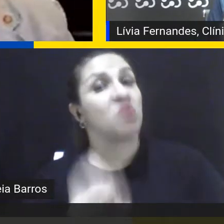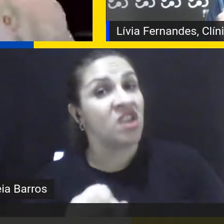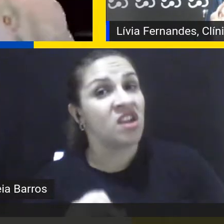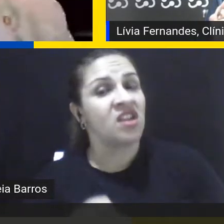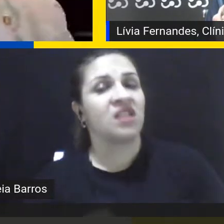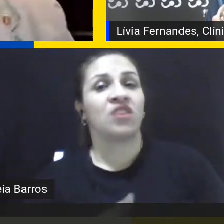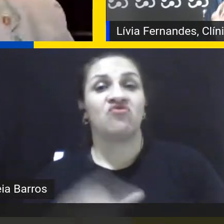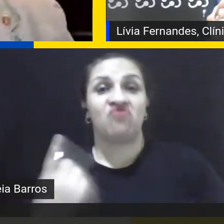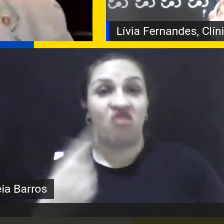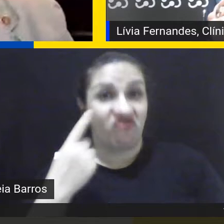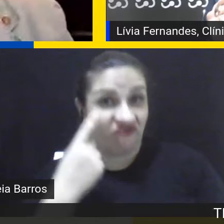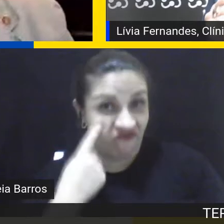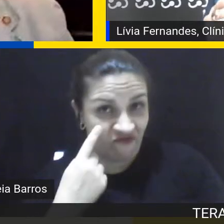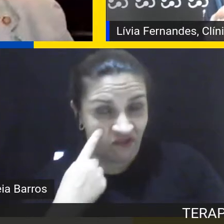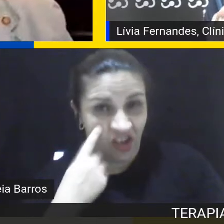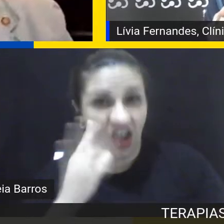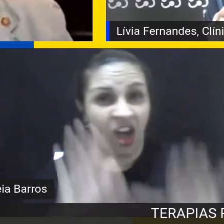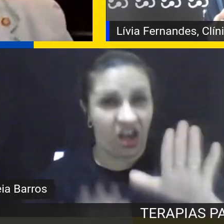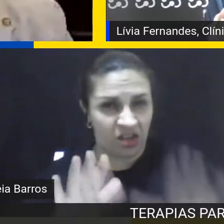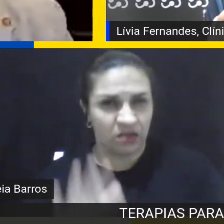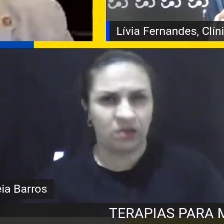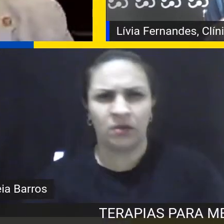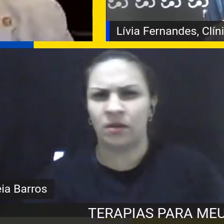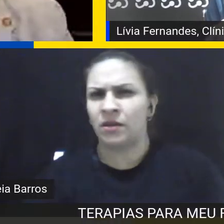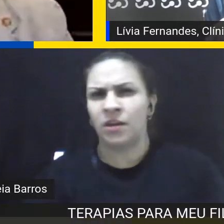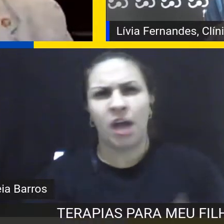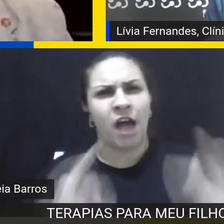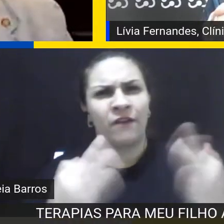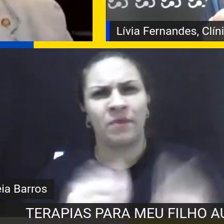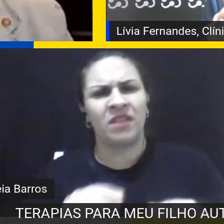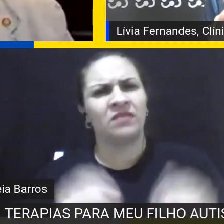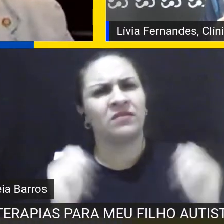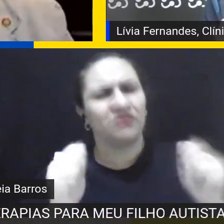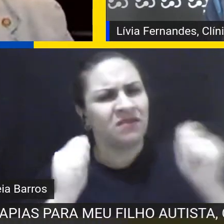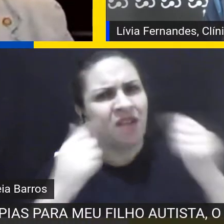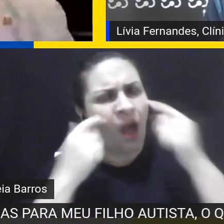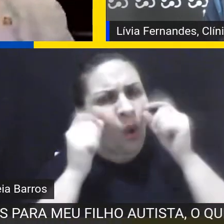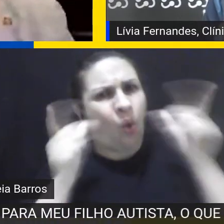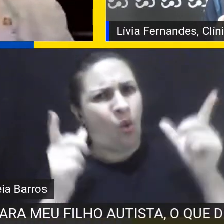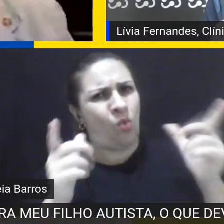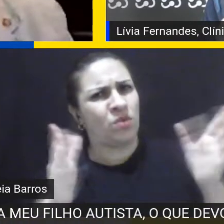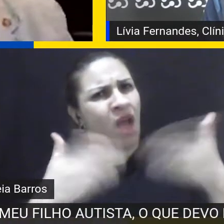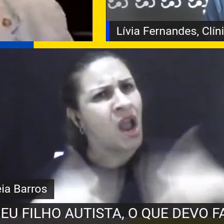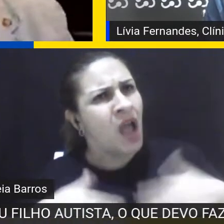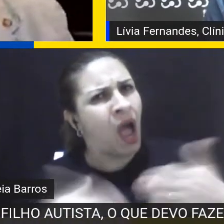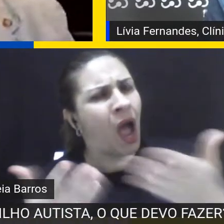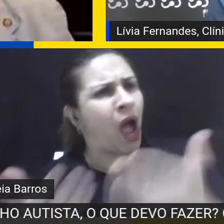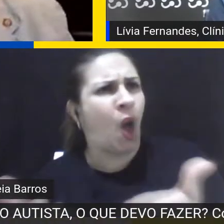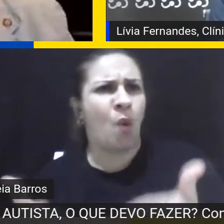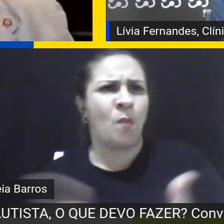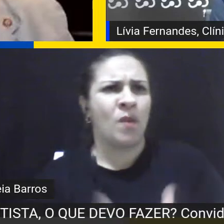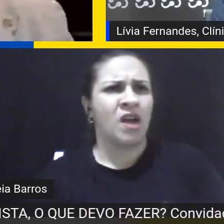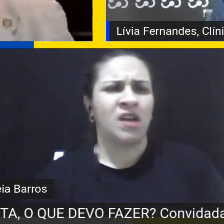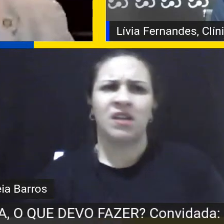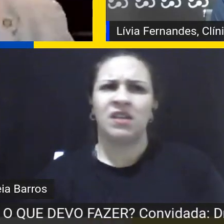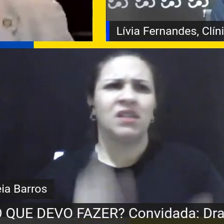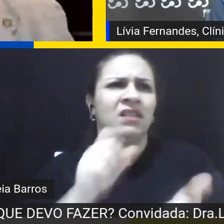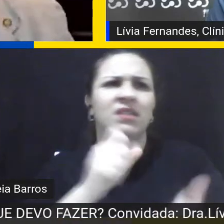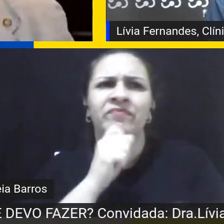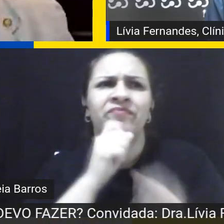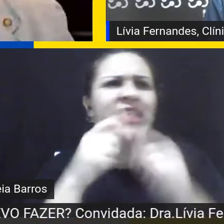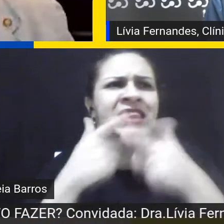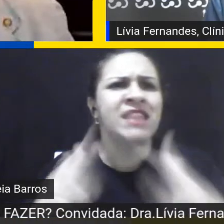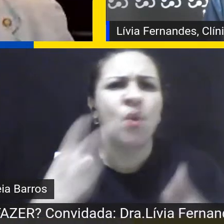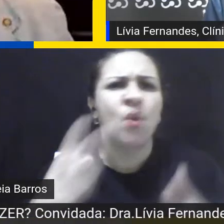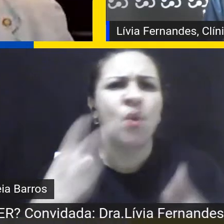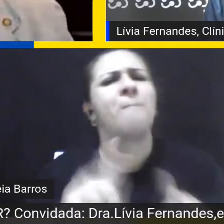observa e a gente, às vezes, sacode um pouquinho a família que aquela criança ainda não tem uma linguagem oral, mas